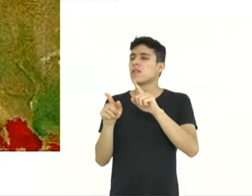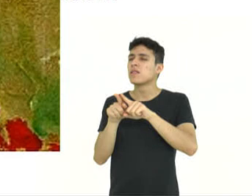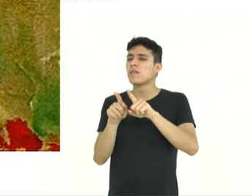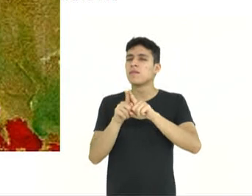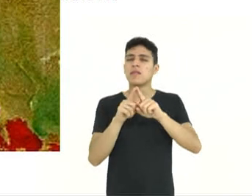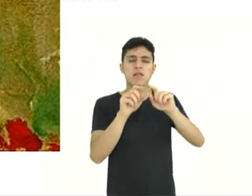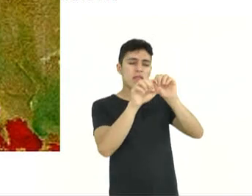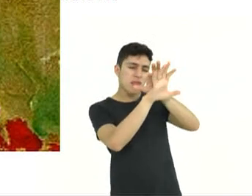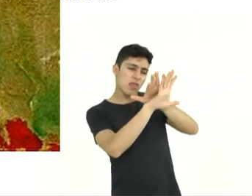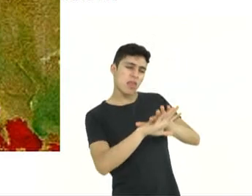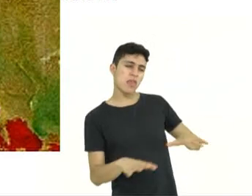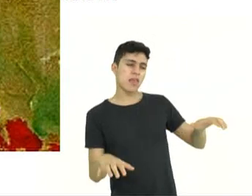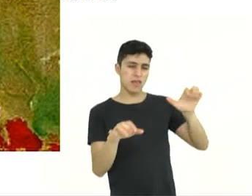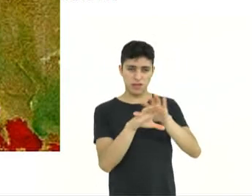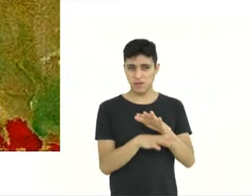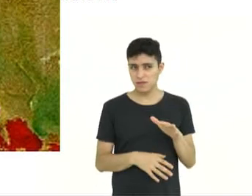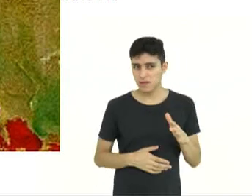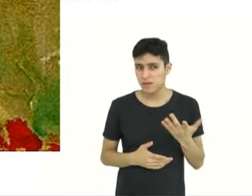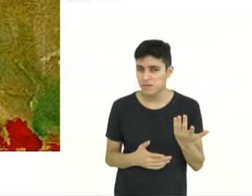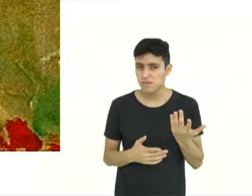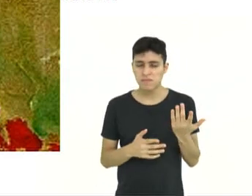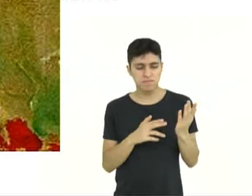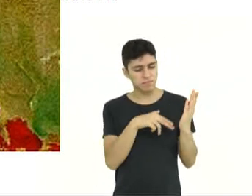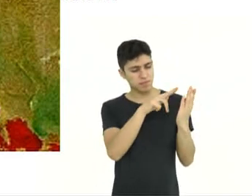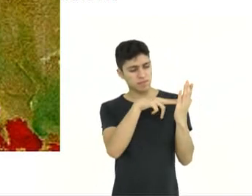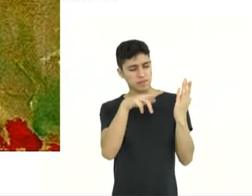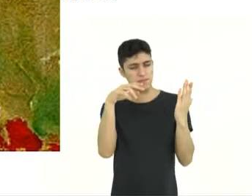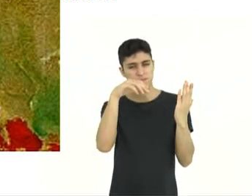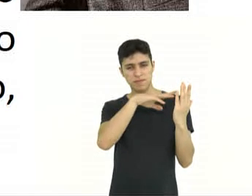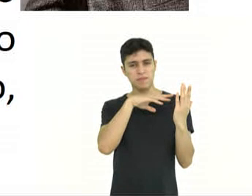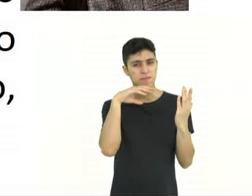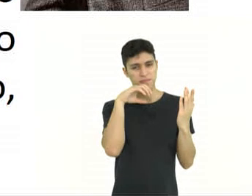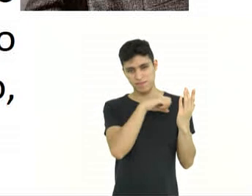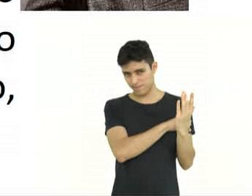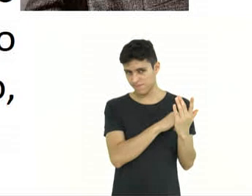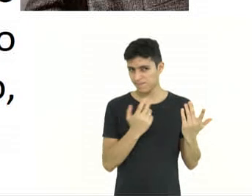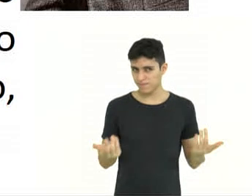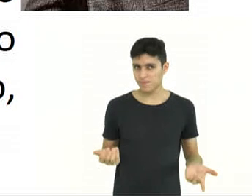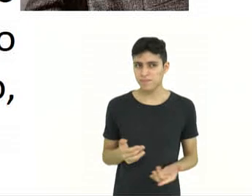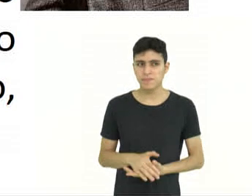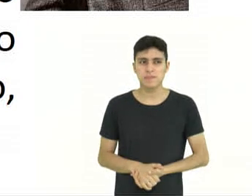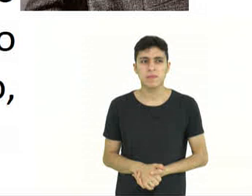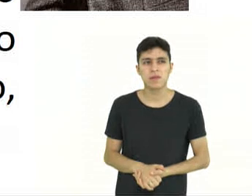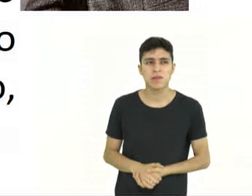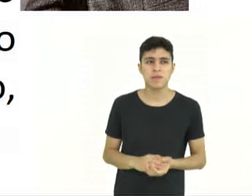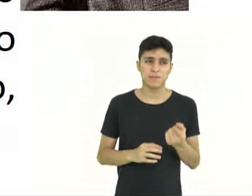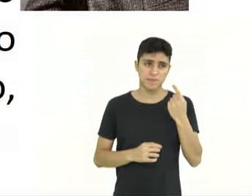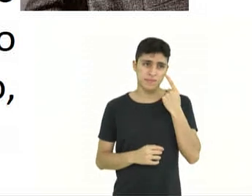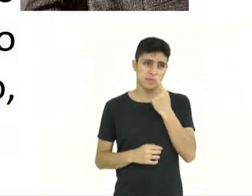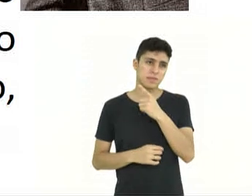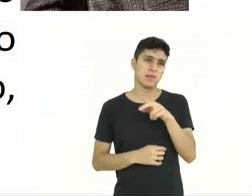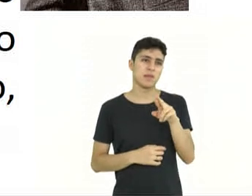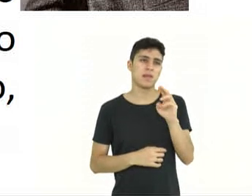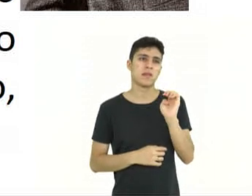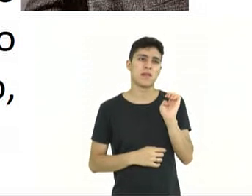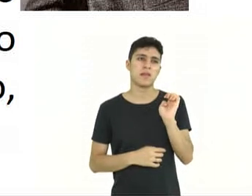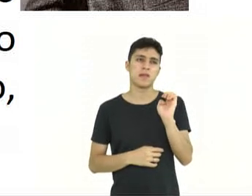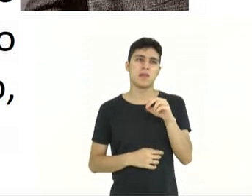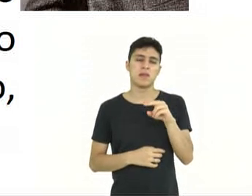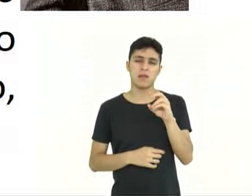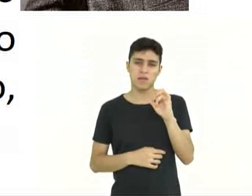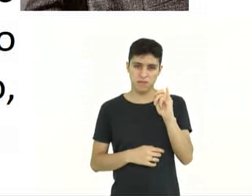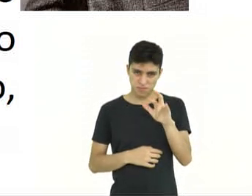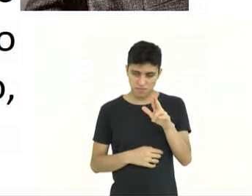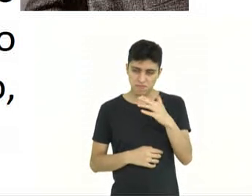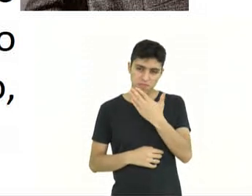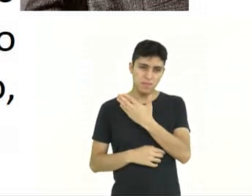proposital não é tão difícil fazer causa das pinceladas que vocês verem né o Renoir né os padres mas